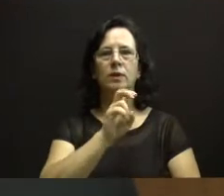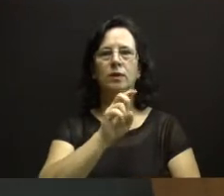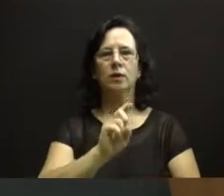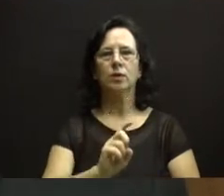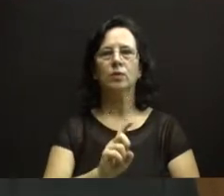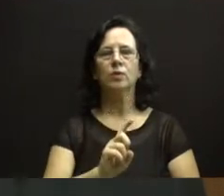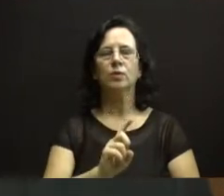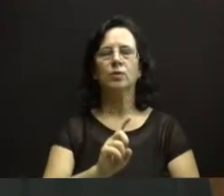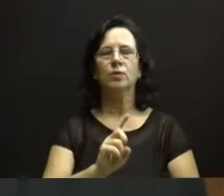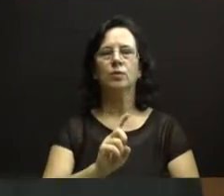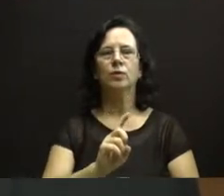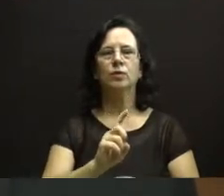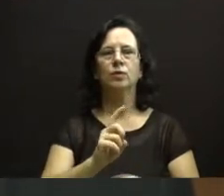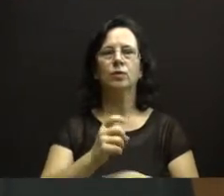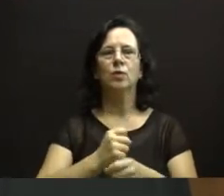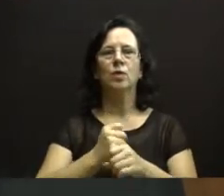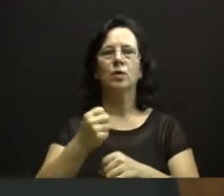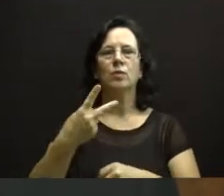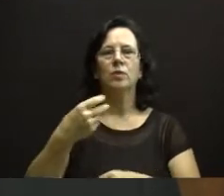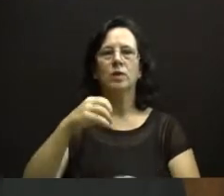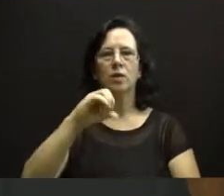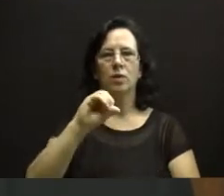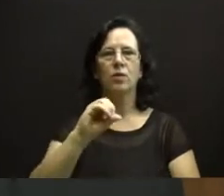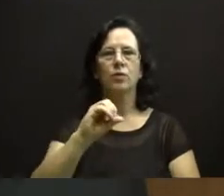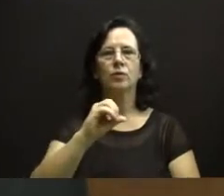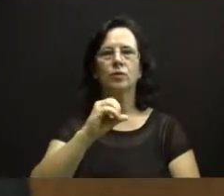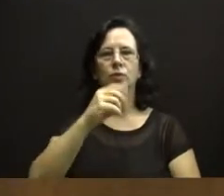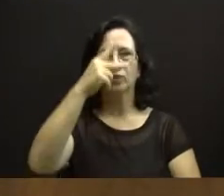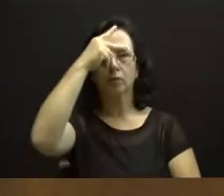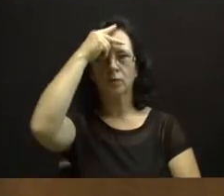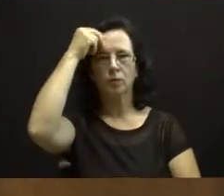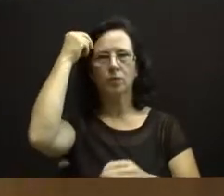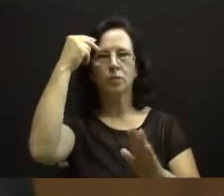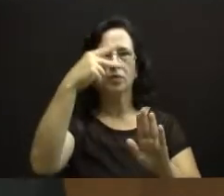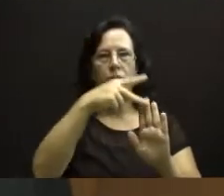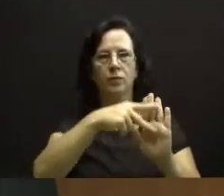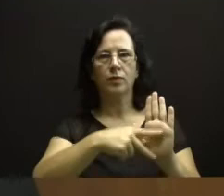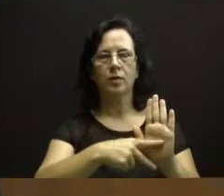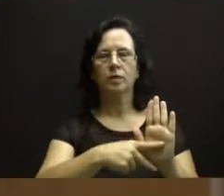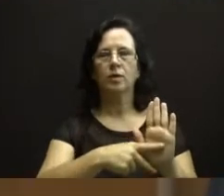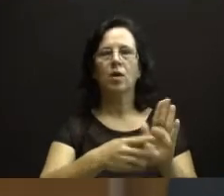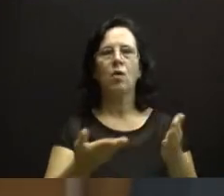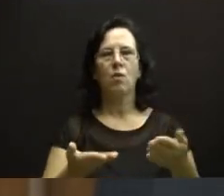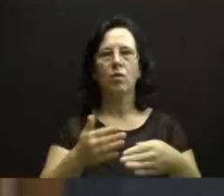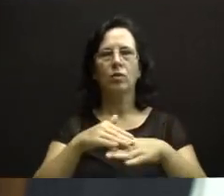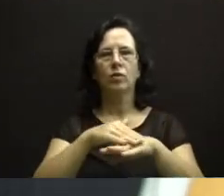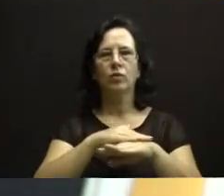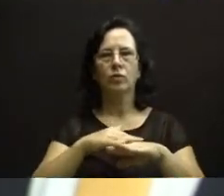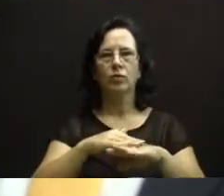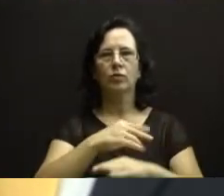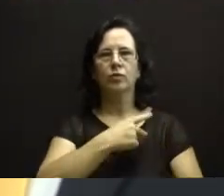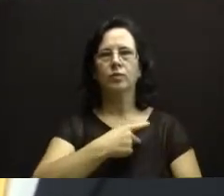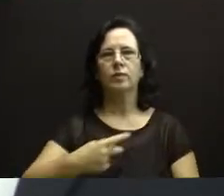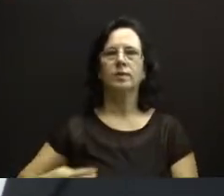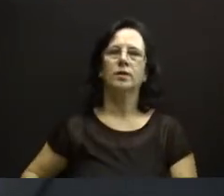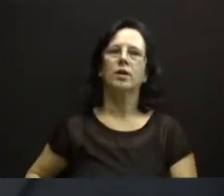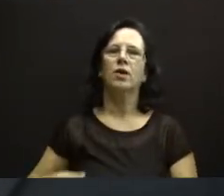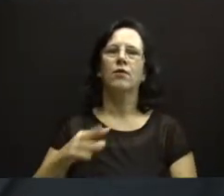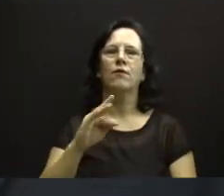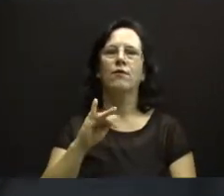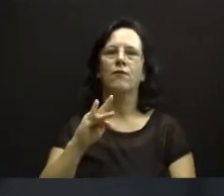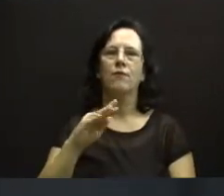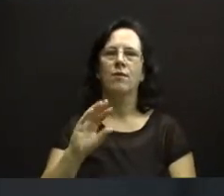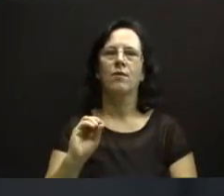bar 2019 de autoria do excelentíssimo senhor prefeito municipal eu converso agora com o presidente desta casa de leis o vereador fábio